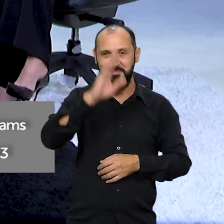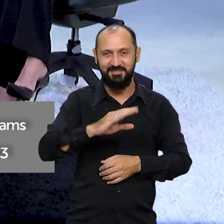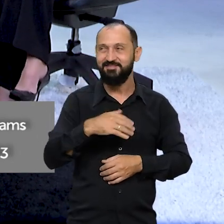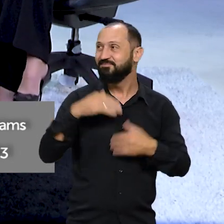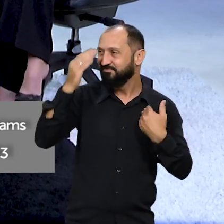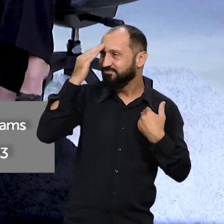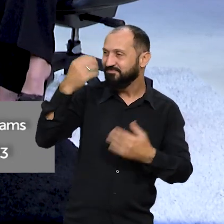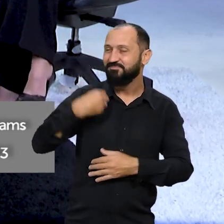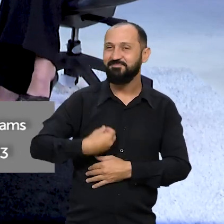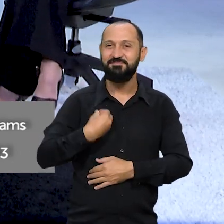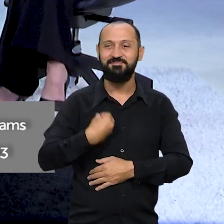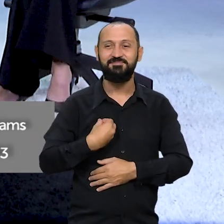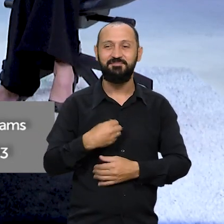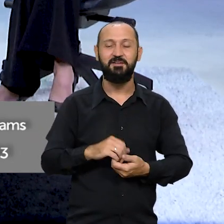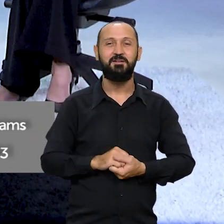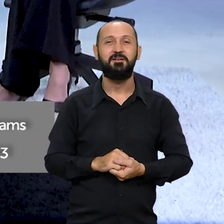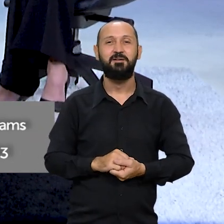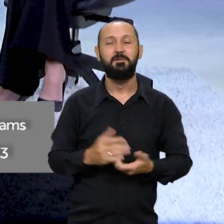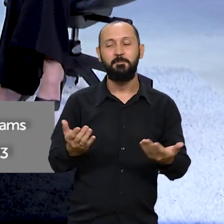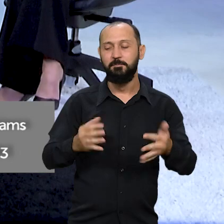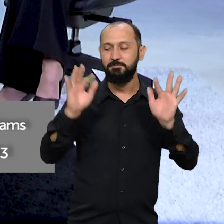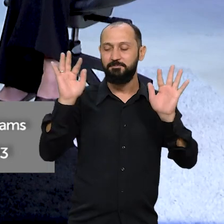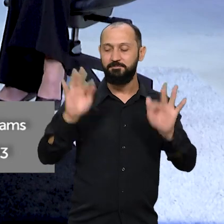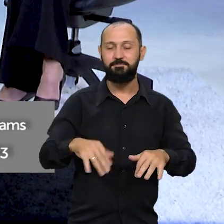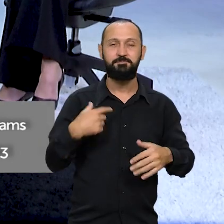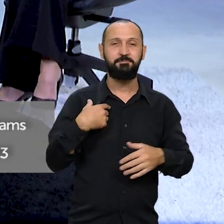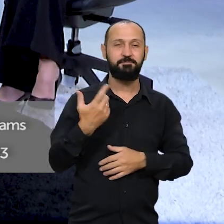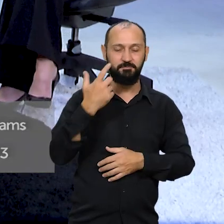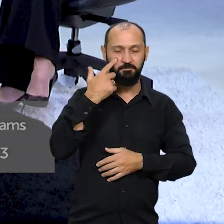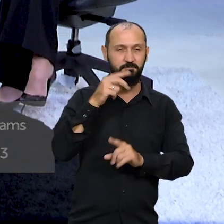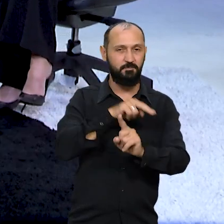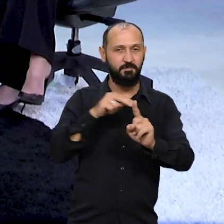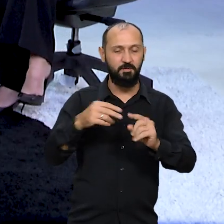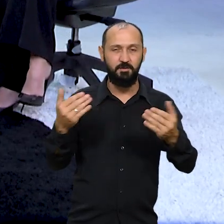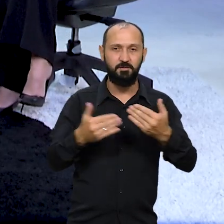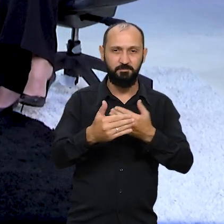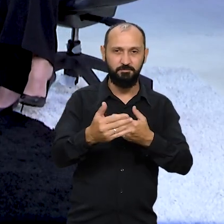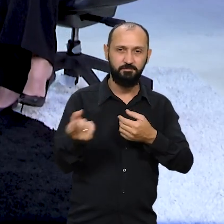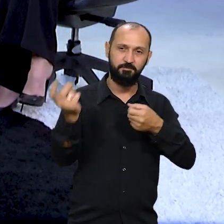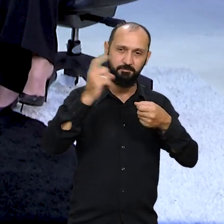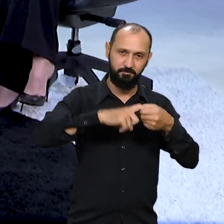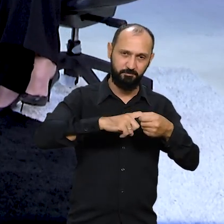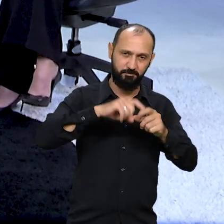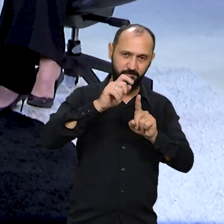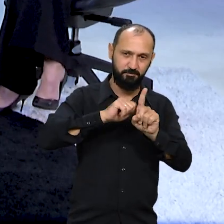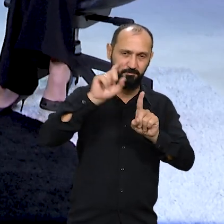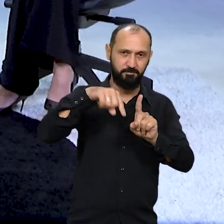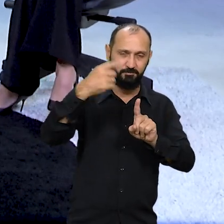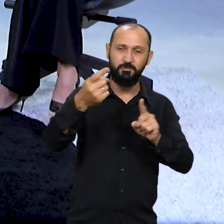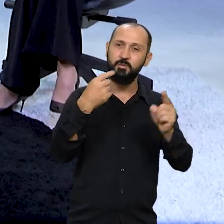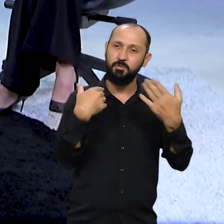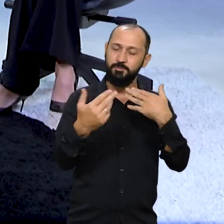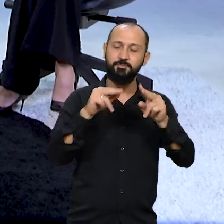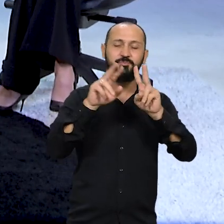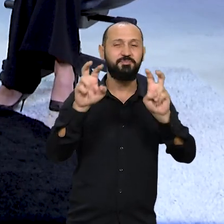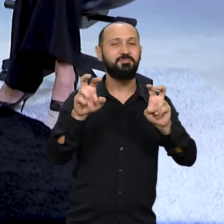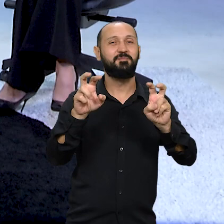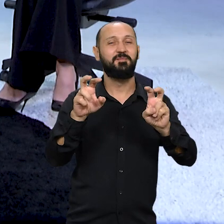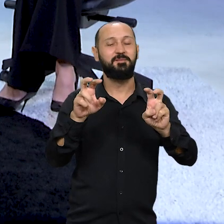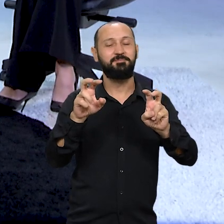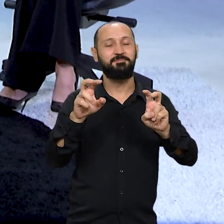que marco temporal é o mais coerente, é o mais razoável e abraça índios e produtores rurais, colocando